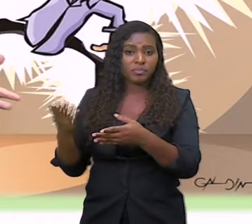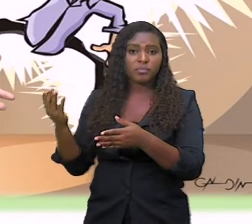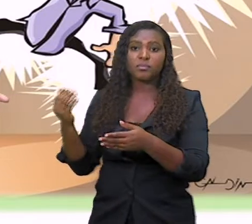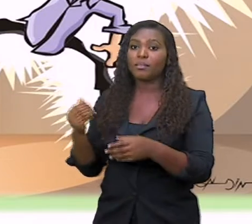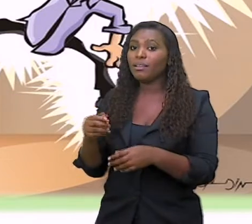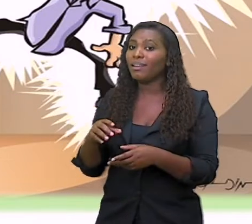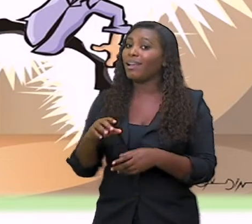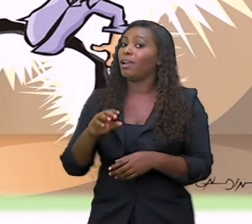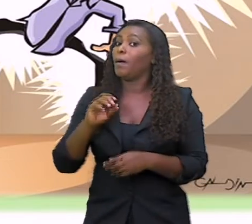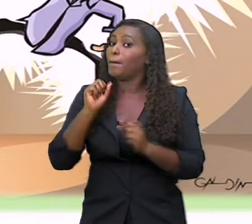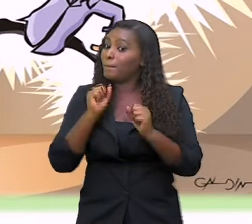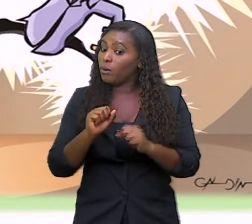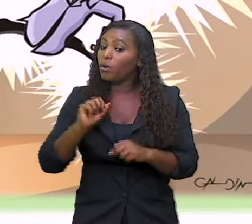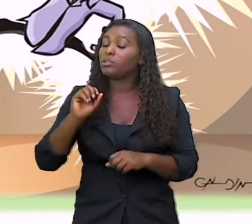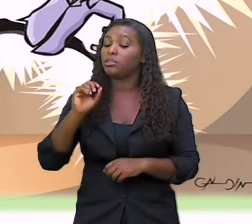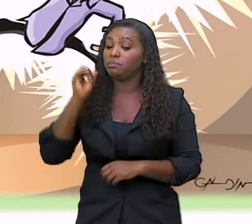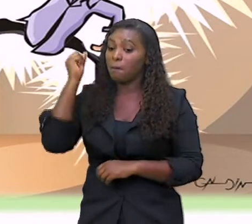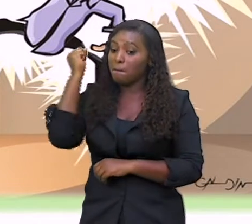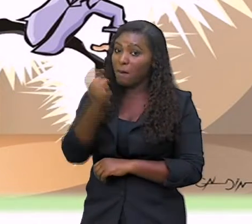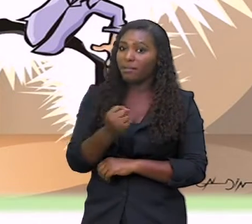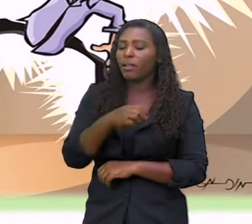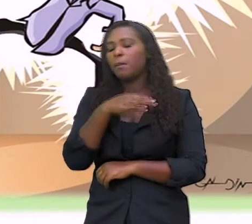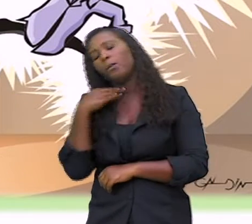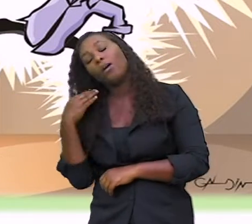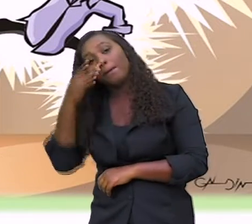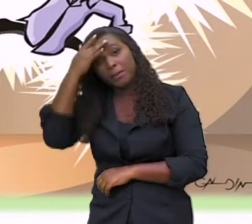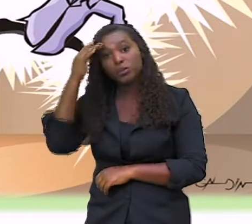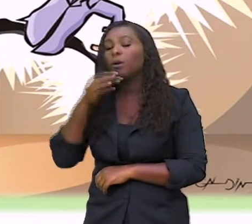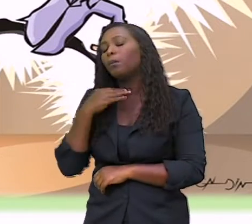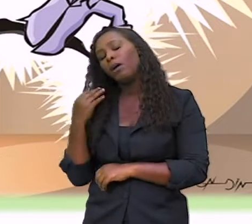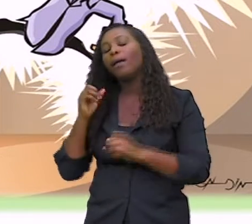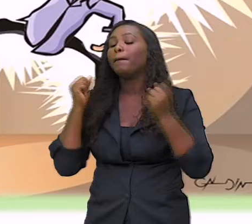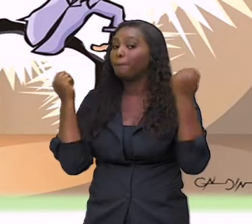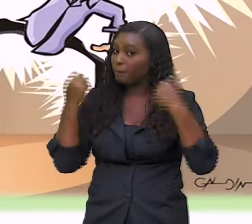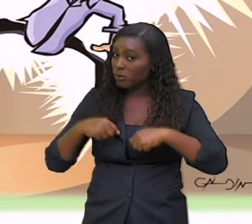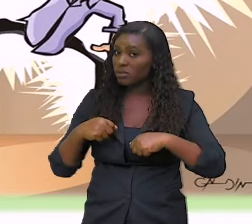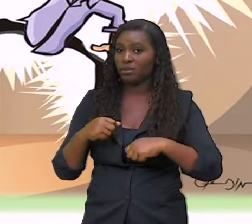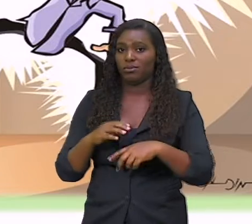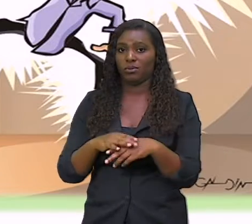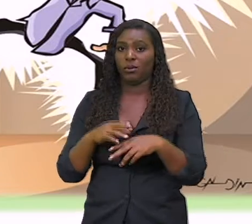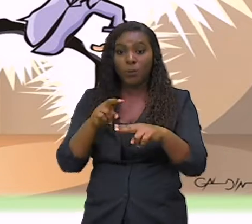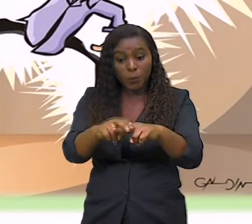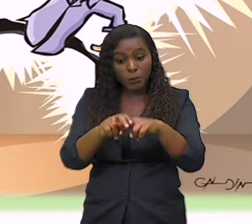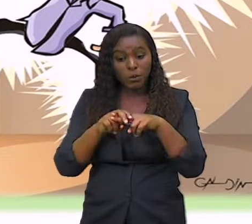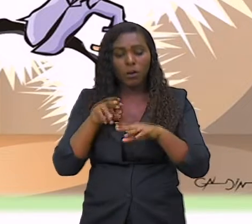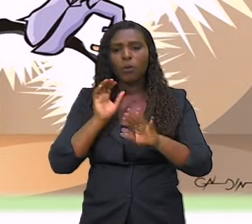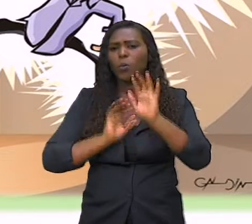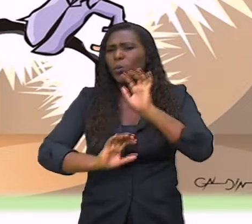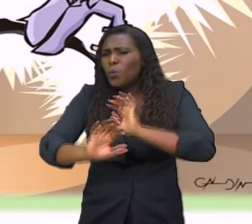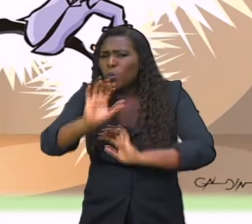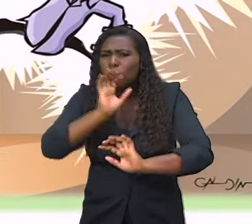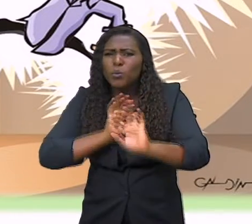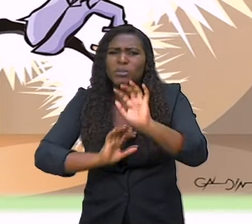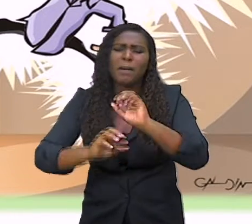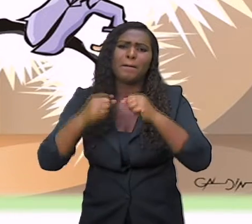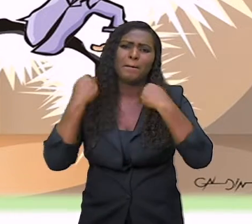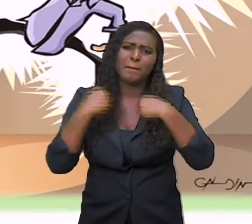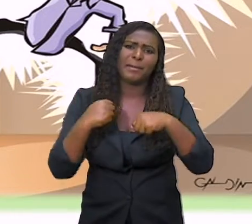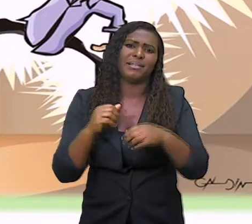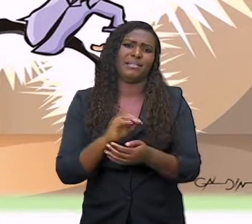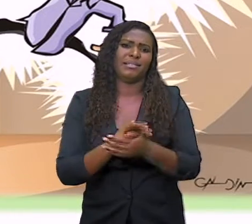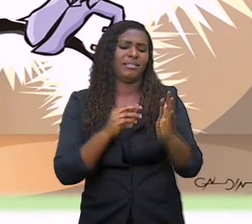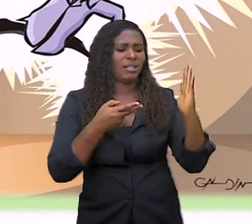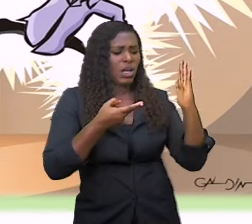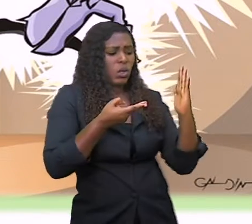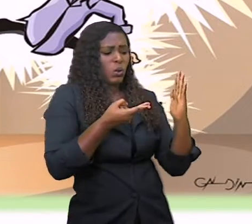dependendo da intensidade dessa corrente elétrica. Por isso, deve-se ter muito cuidado com